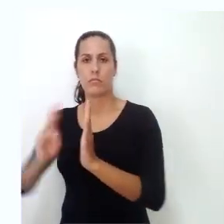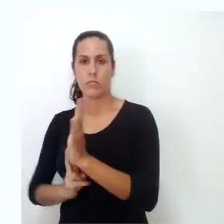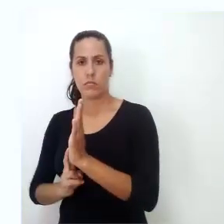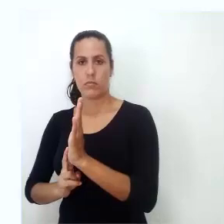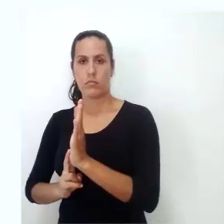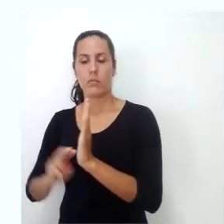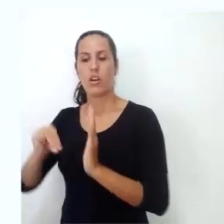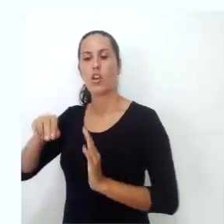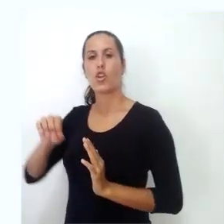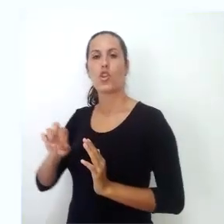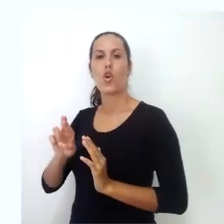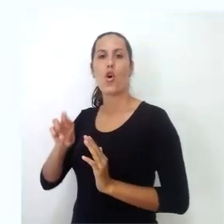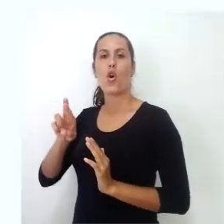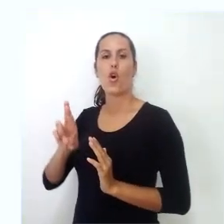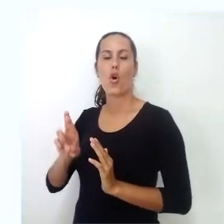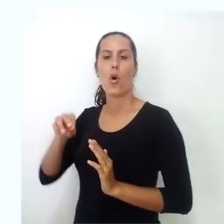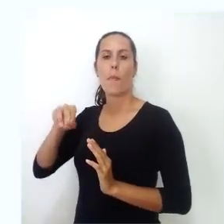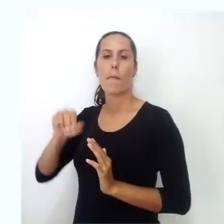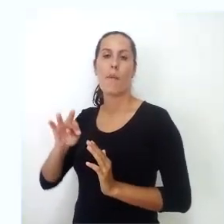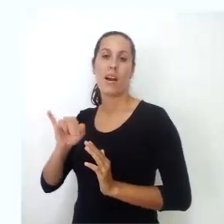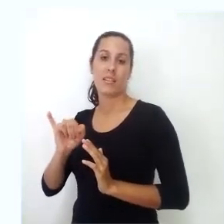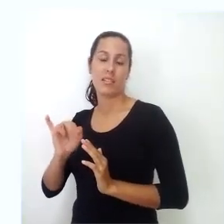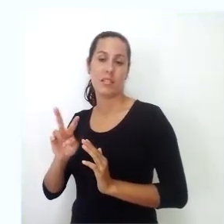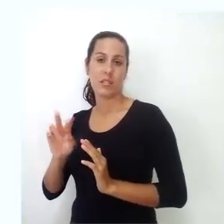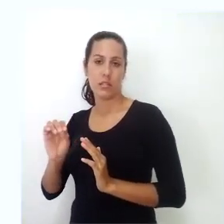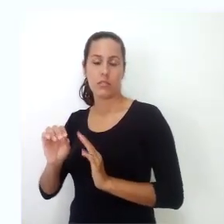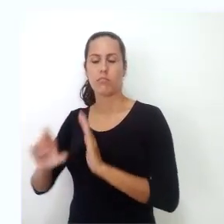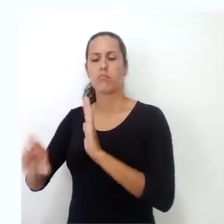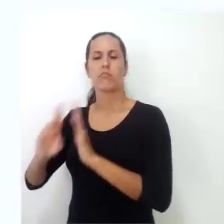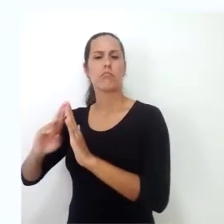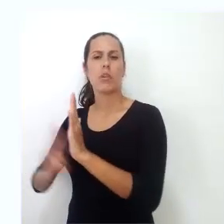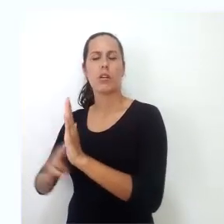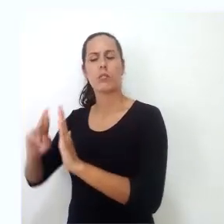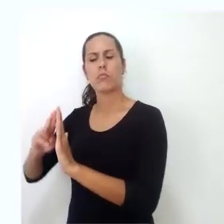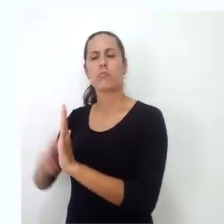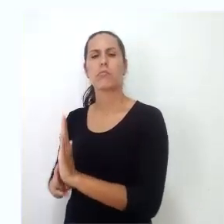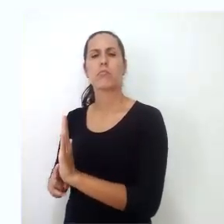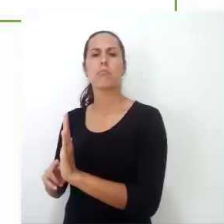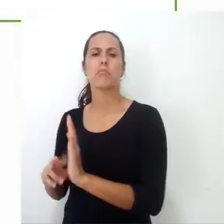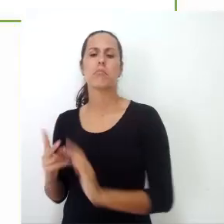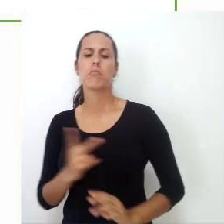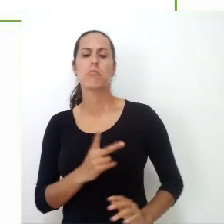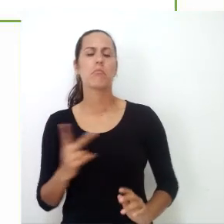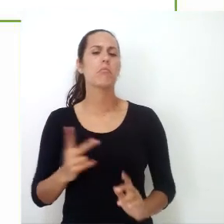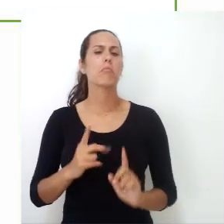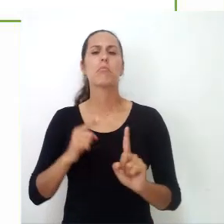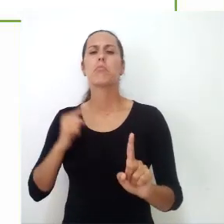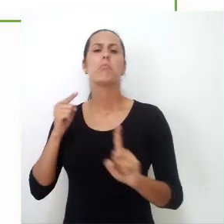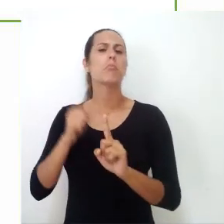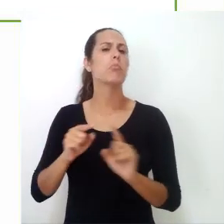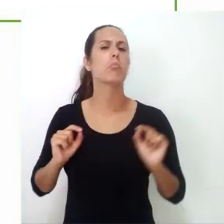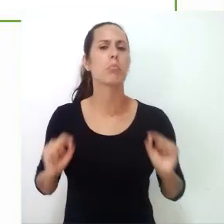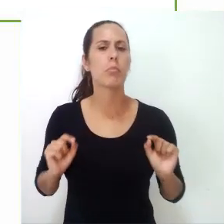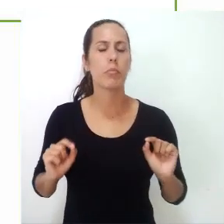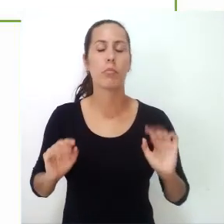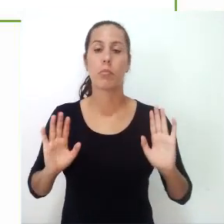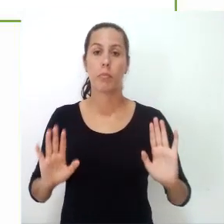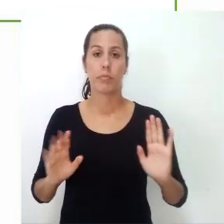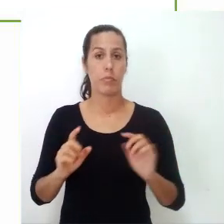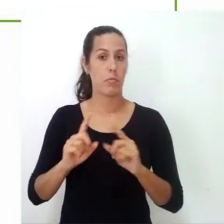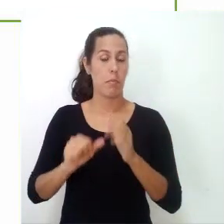o objetivo geral? O objetivo geral, segundo o Currículo Pernambuco, para tratar deste assunto